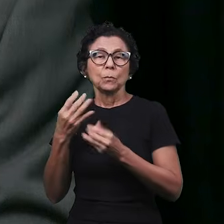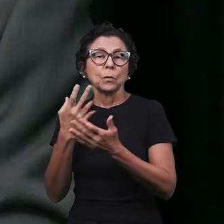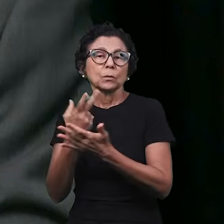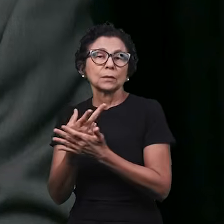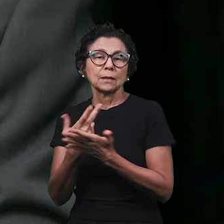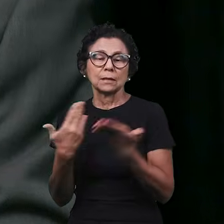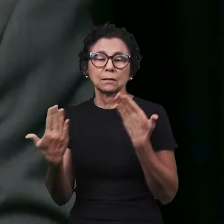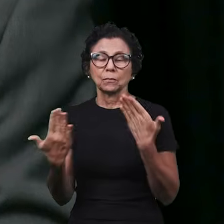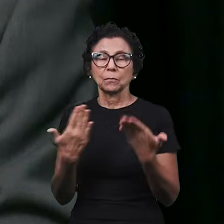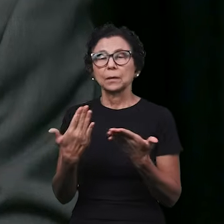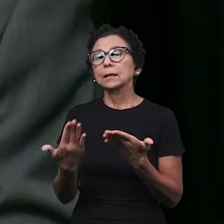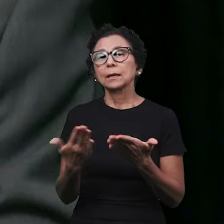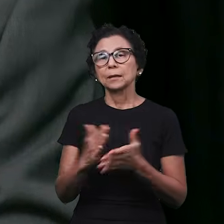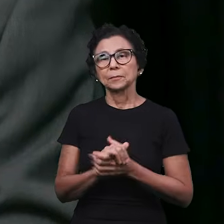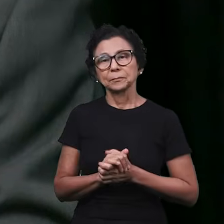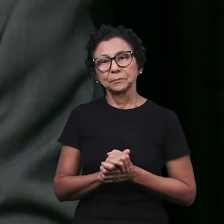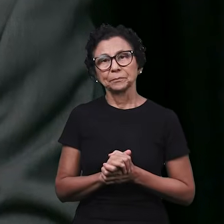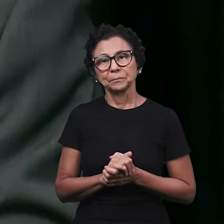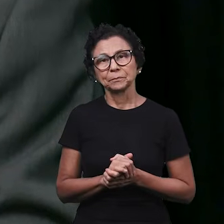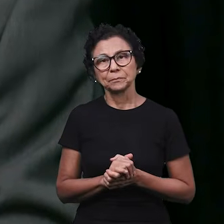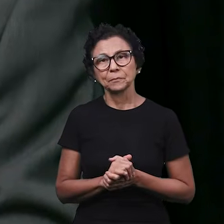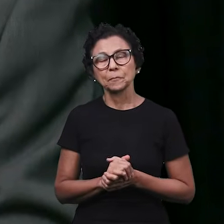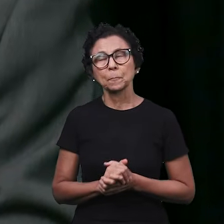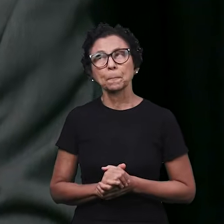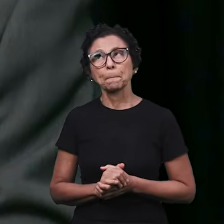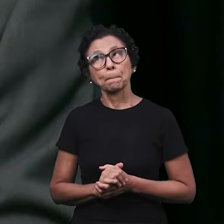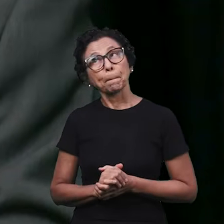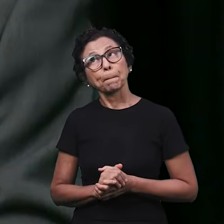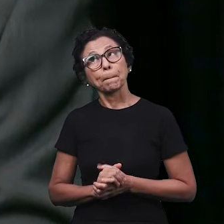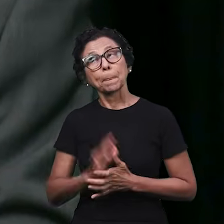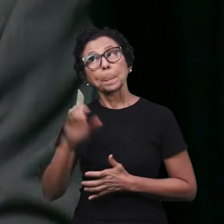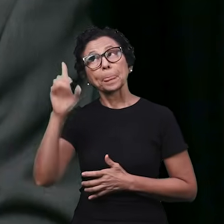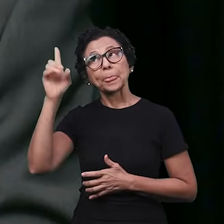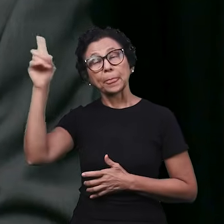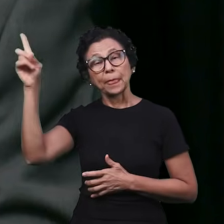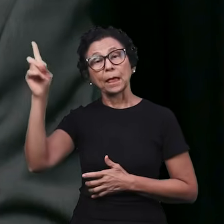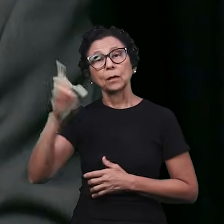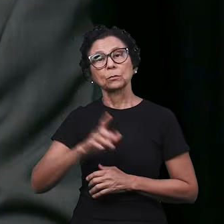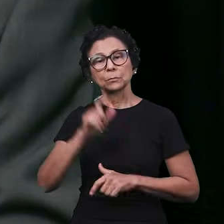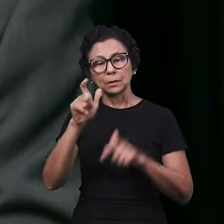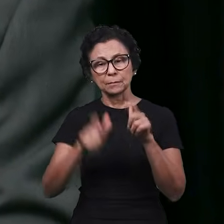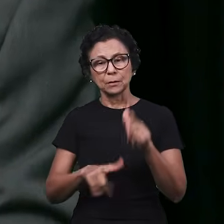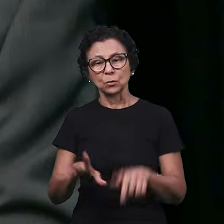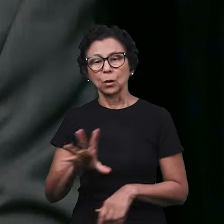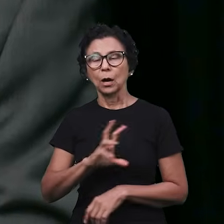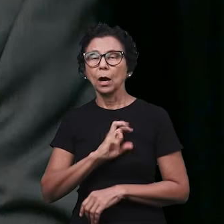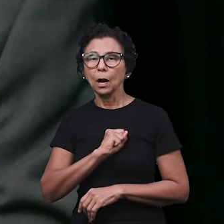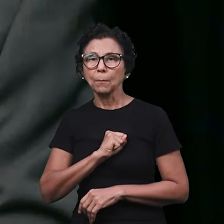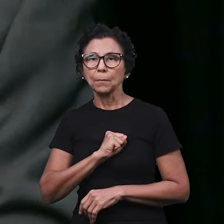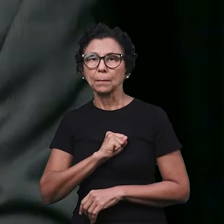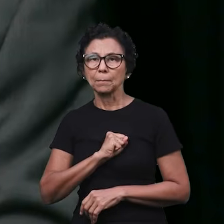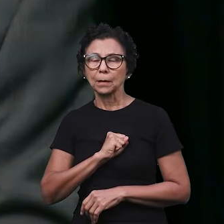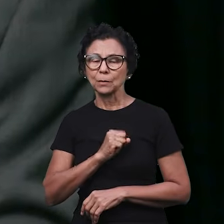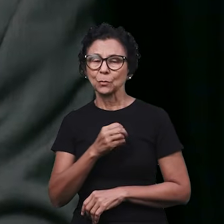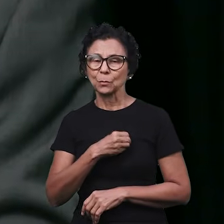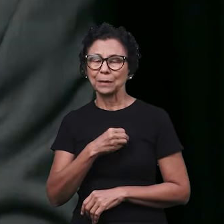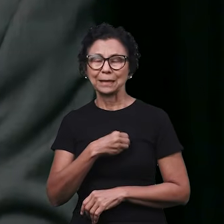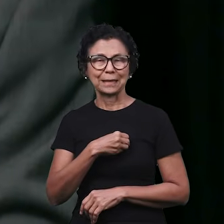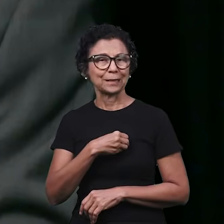E, ao mesmo tempo que a Bíblia diz que Deus ama o pecador, a Bíblia diz que Deus abomina o